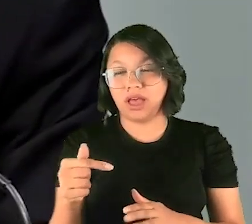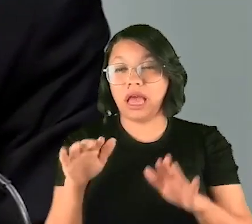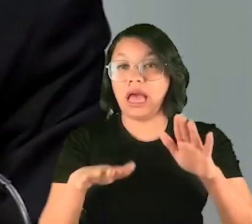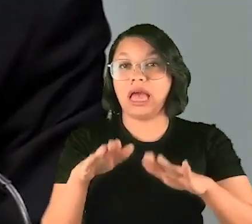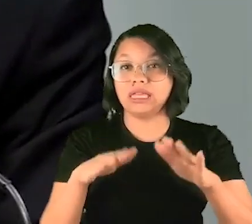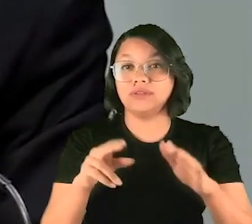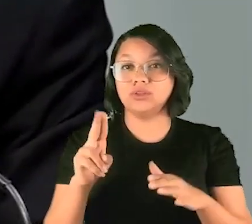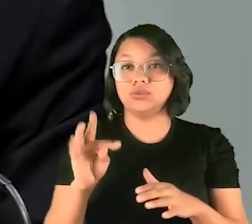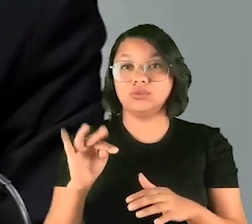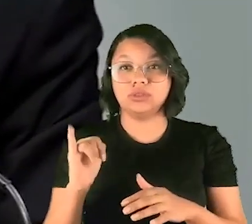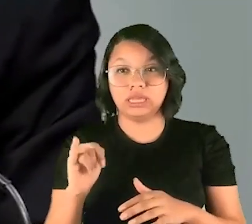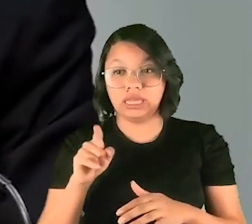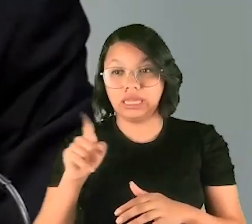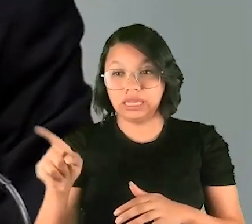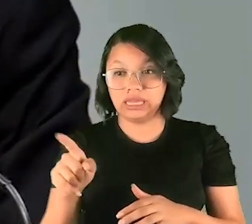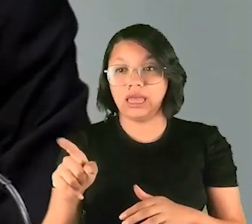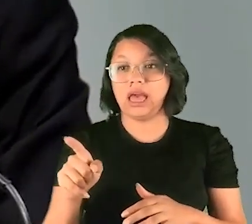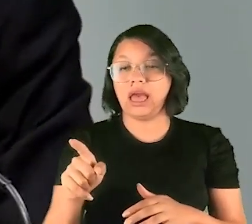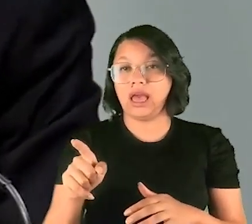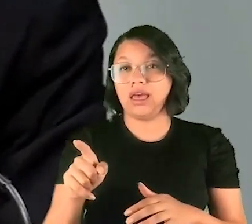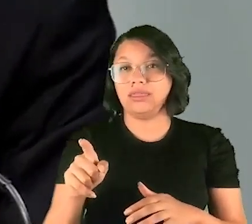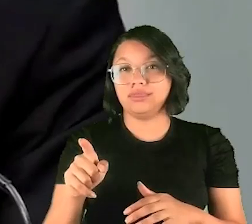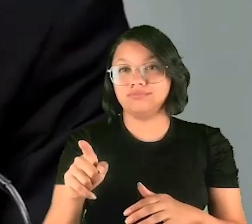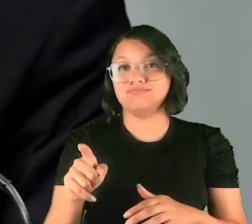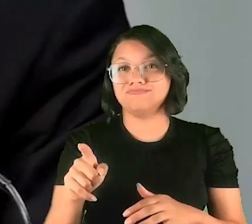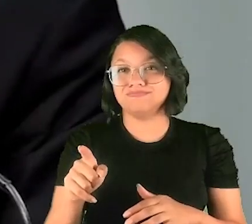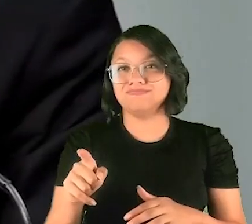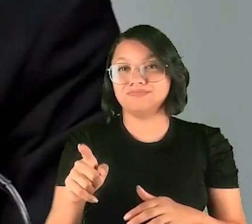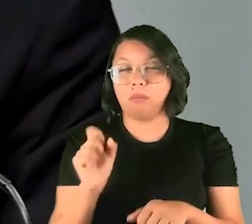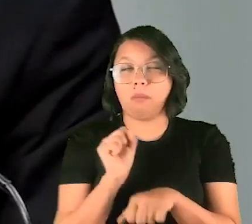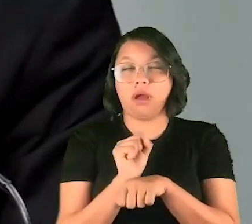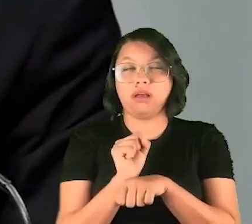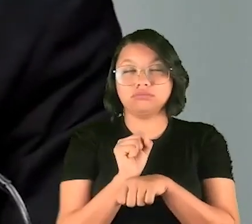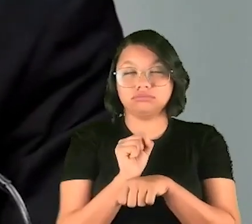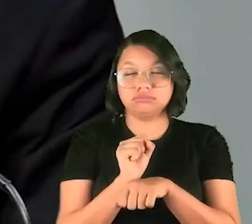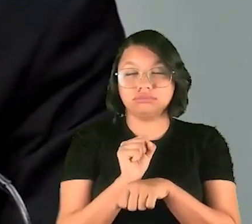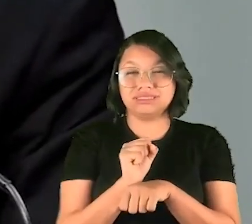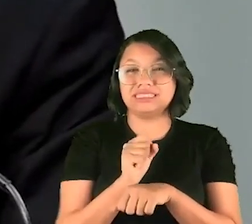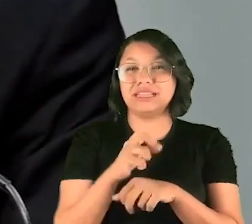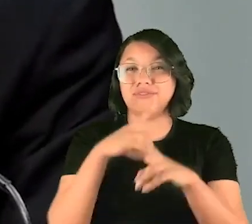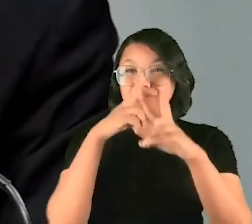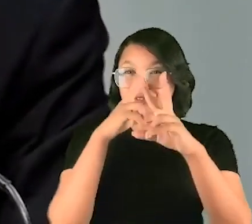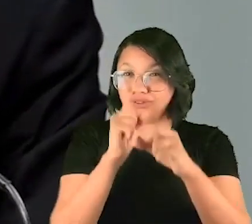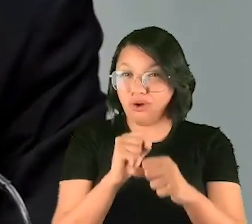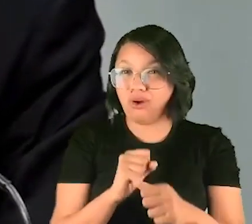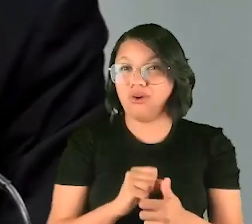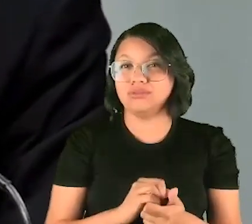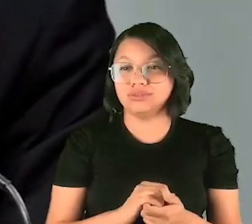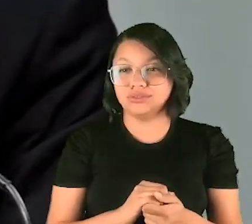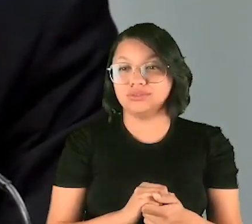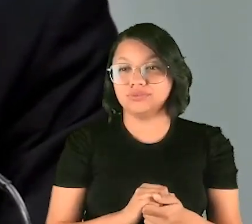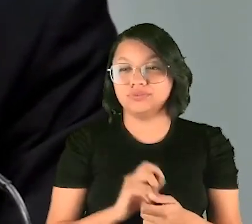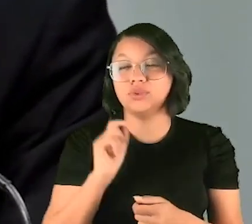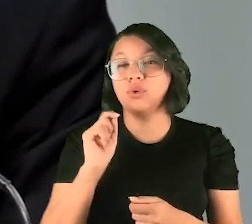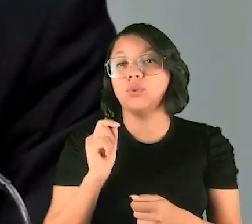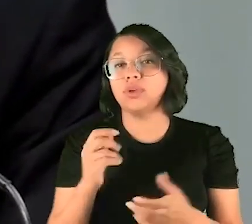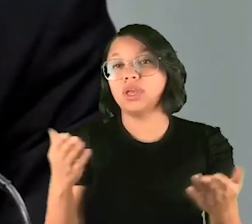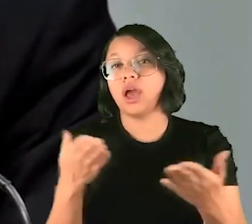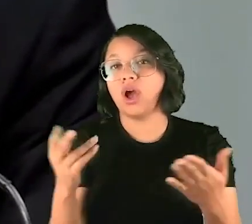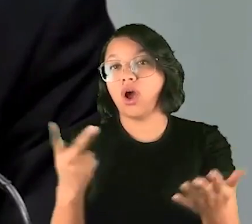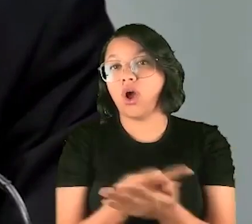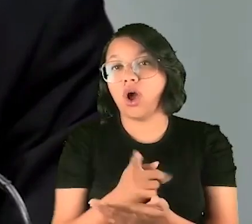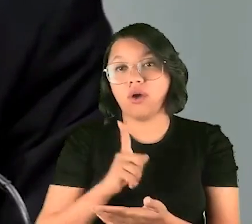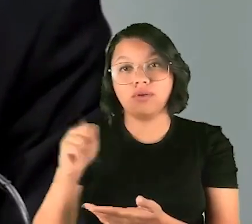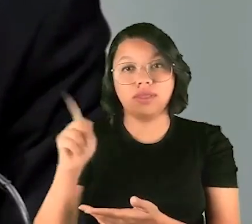paciente frequentemente fica 2 semanas na UTI, muitas vezes em coma. Então é aquele tratamento forte mesmo. Bom, o